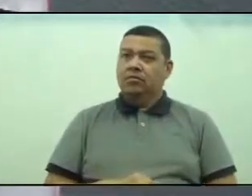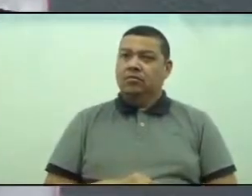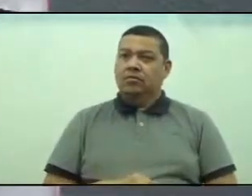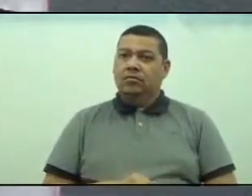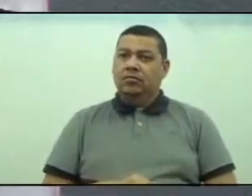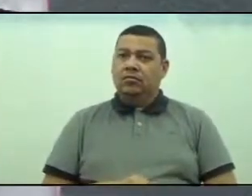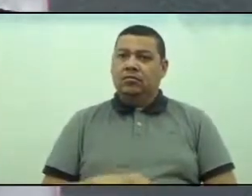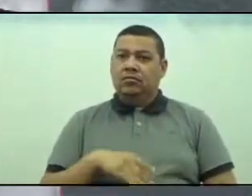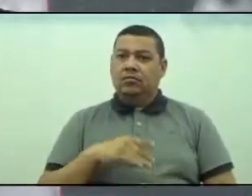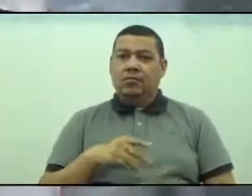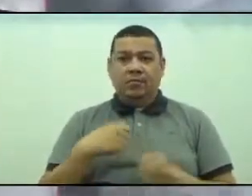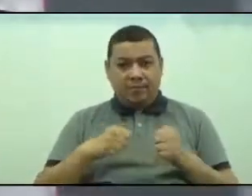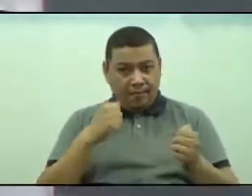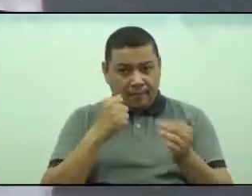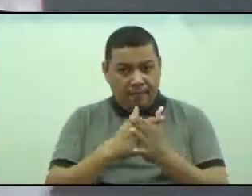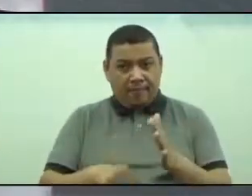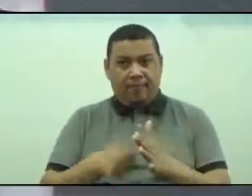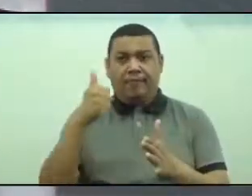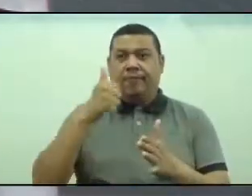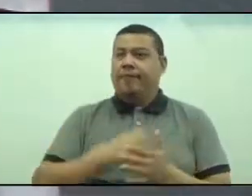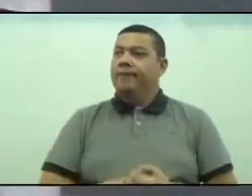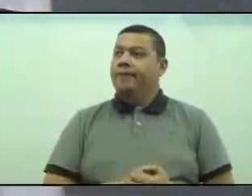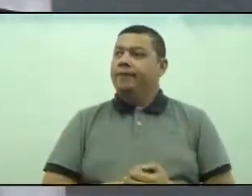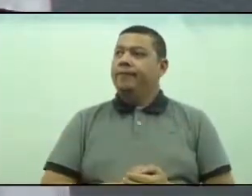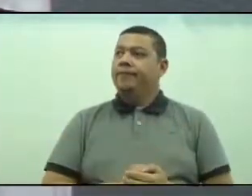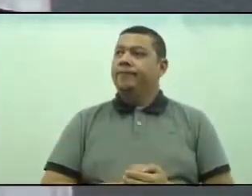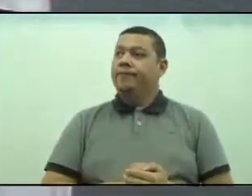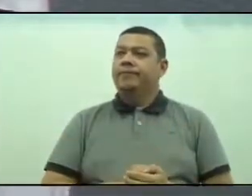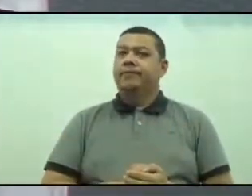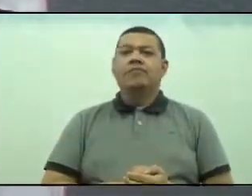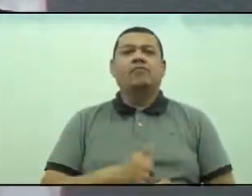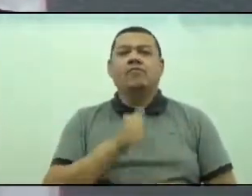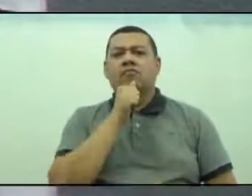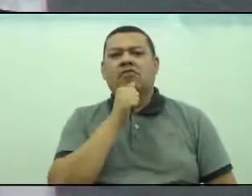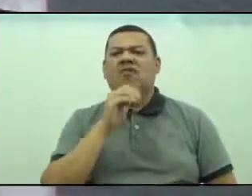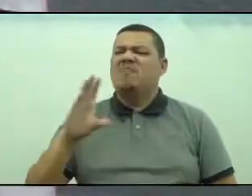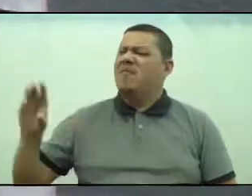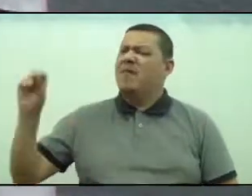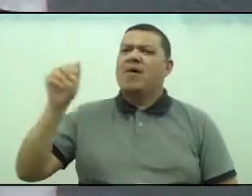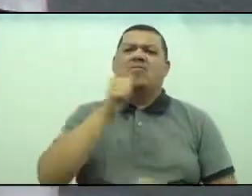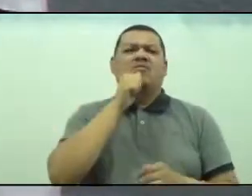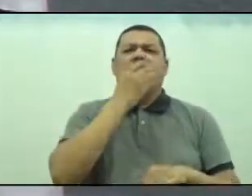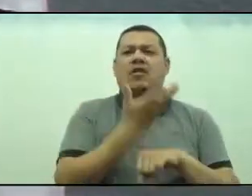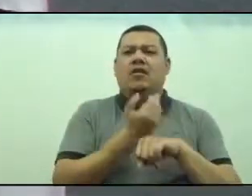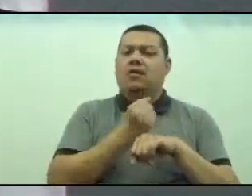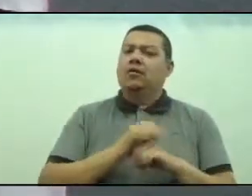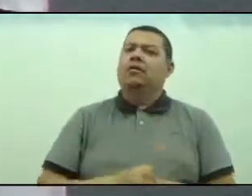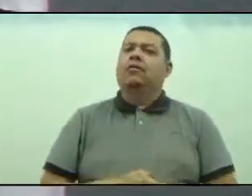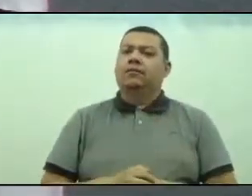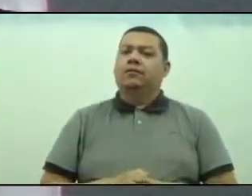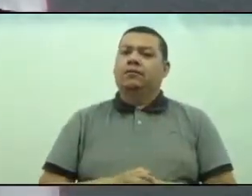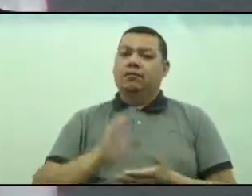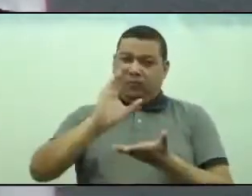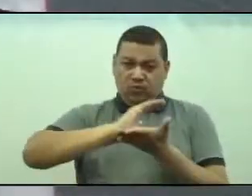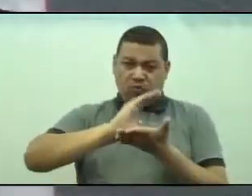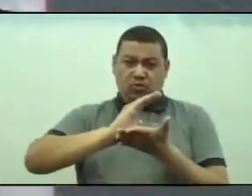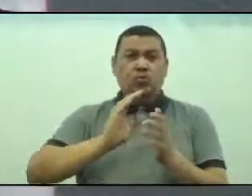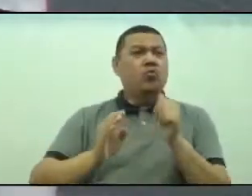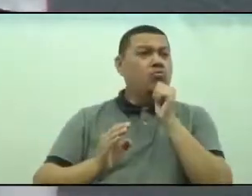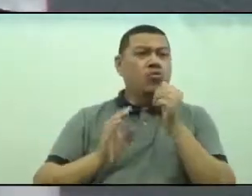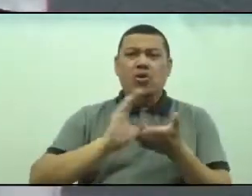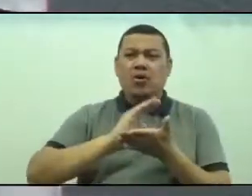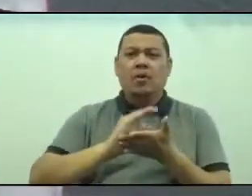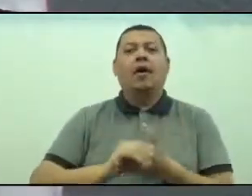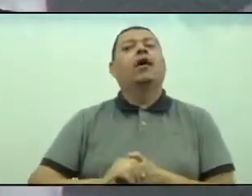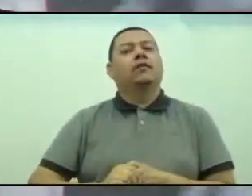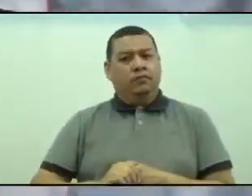sobe enquanto você não pagar. Então, não tem conversa de dizer que não tem dinheiro. Não tem conversa de dizer que não dá para